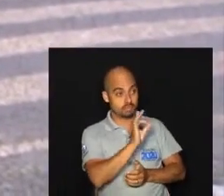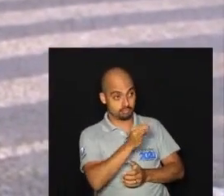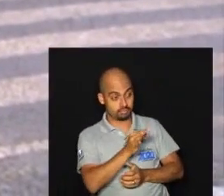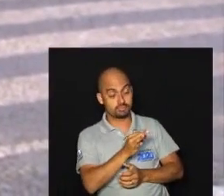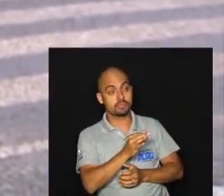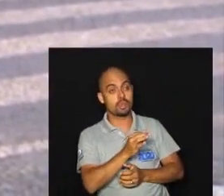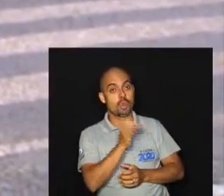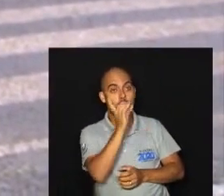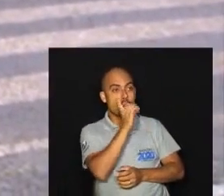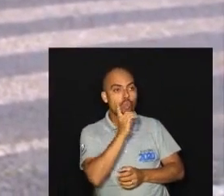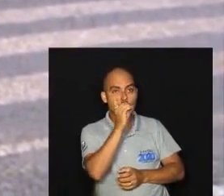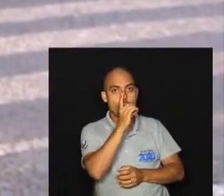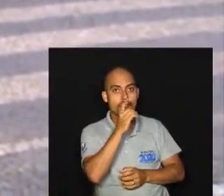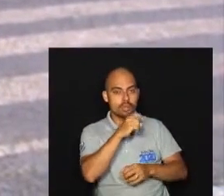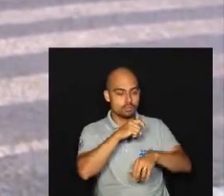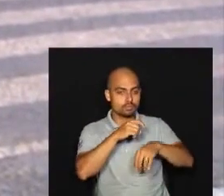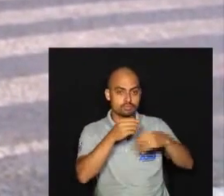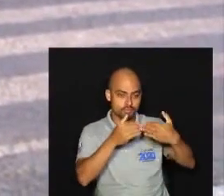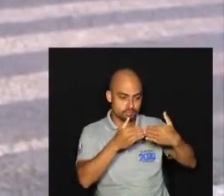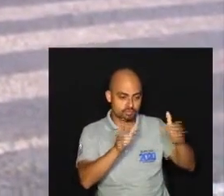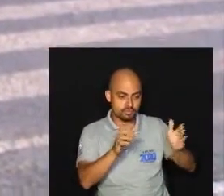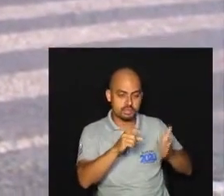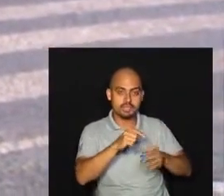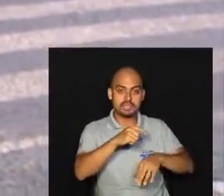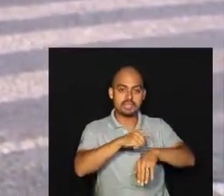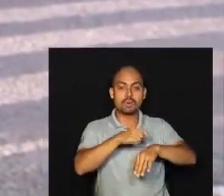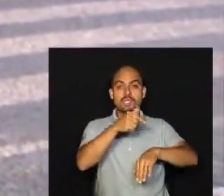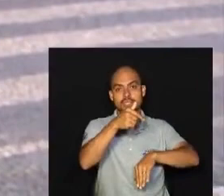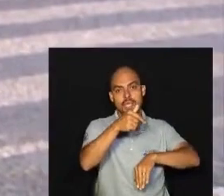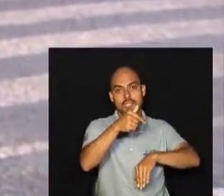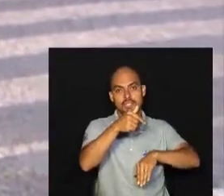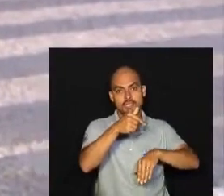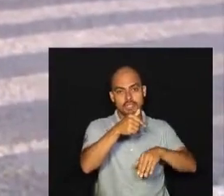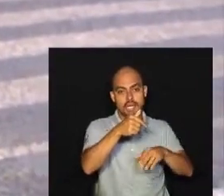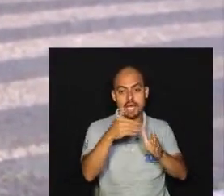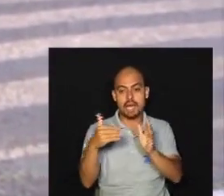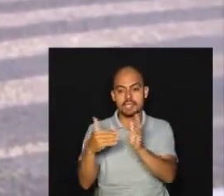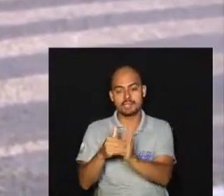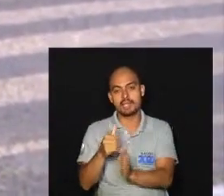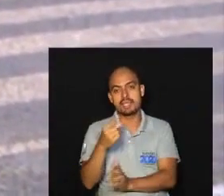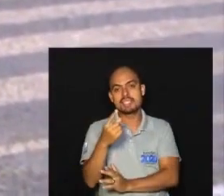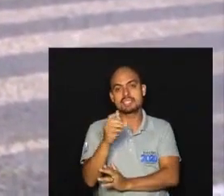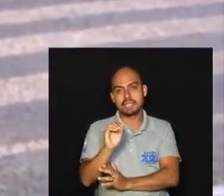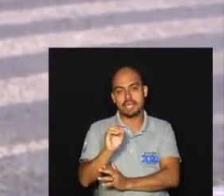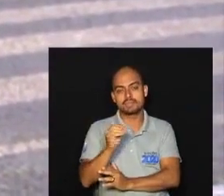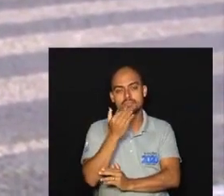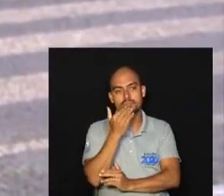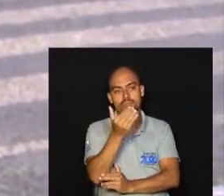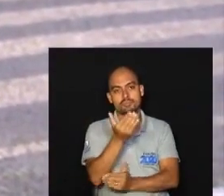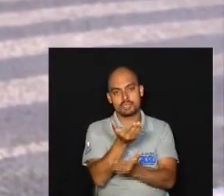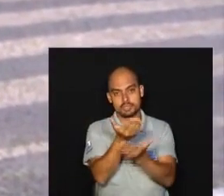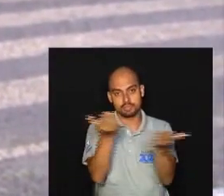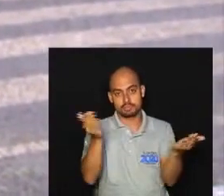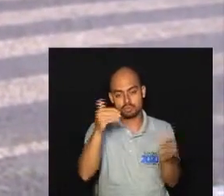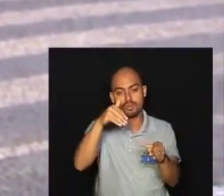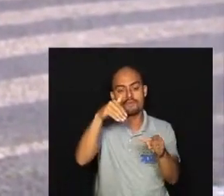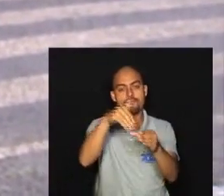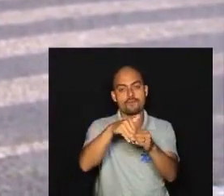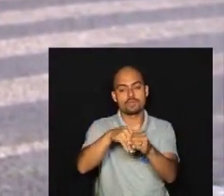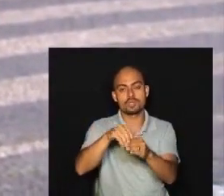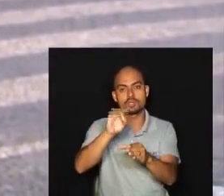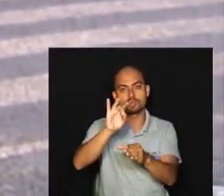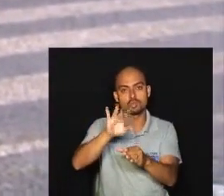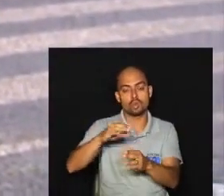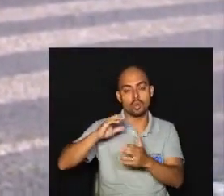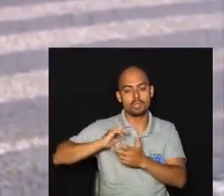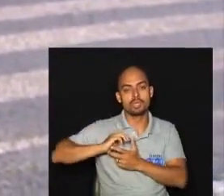o portão abre às 7 horas da manhã, dá início à votação. E das 7 às 10, esse horário a gente pede que os eleitores reservem justamente para